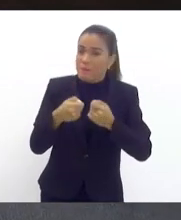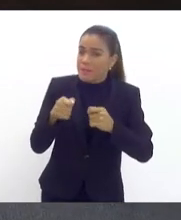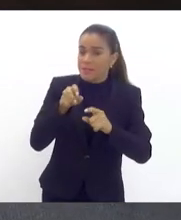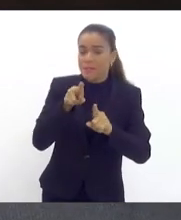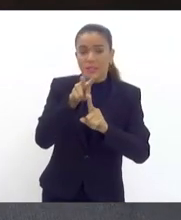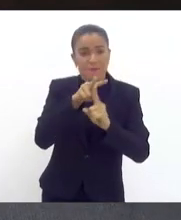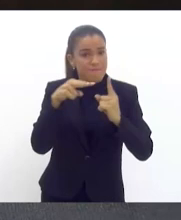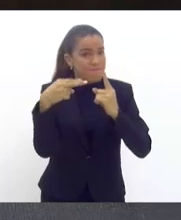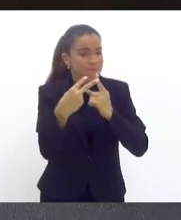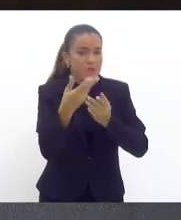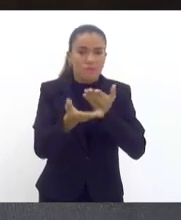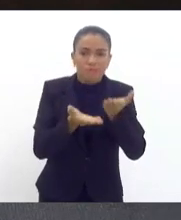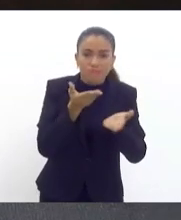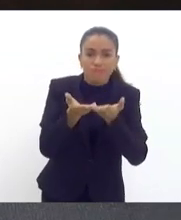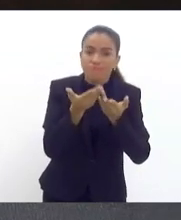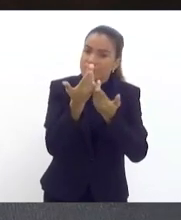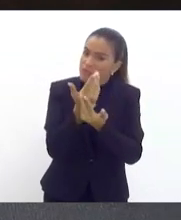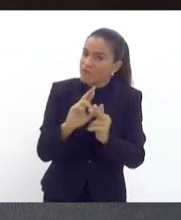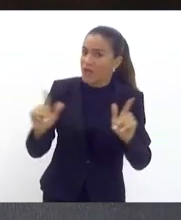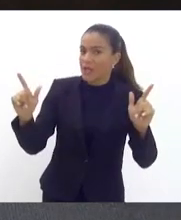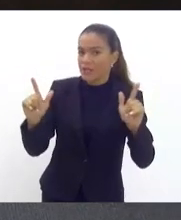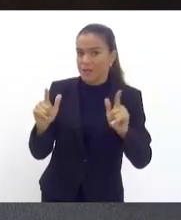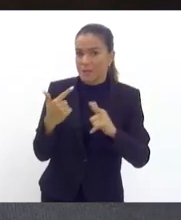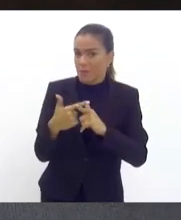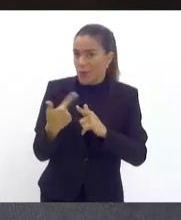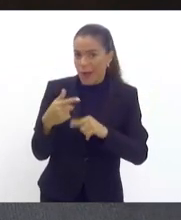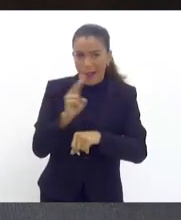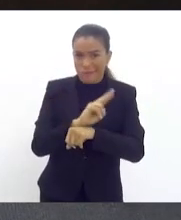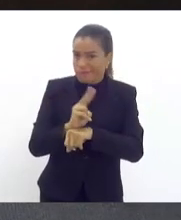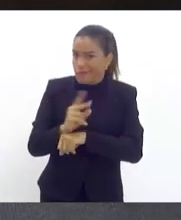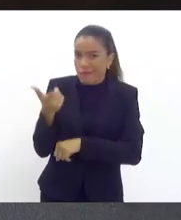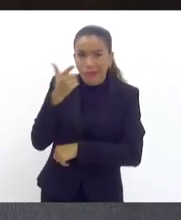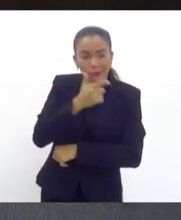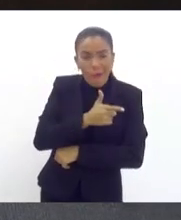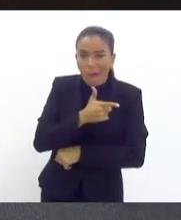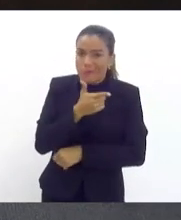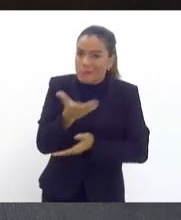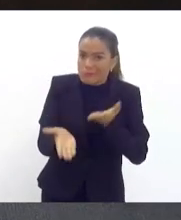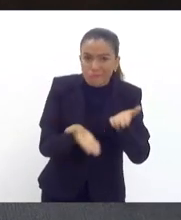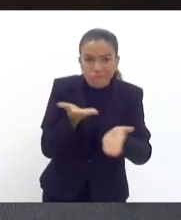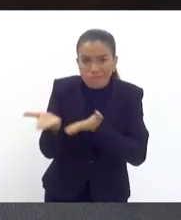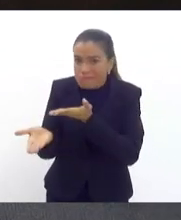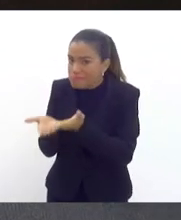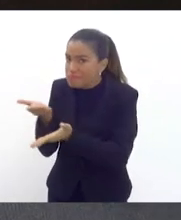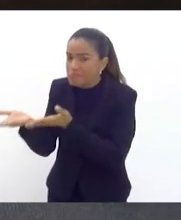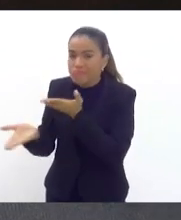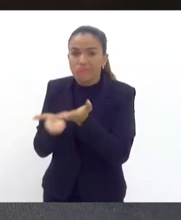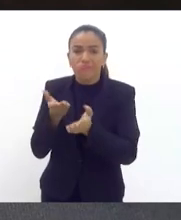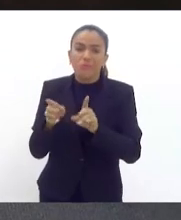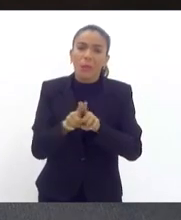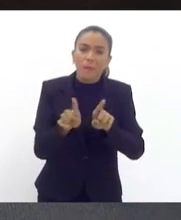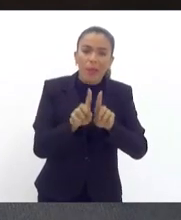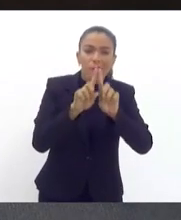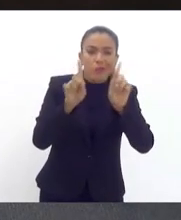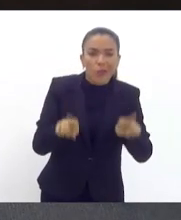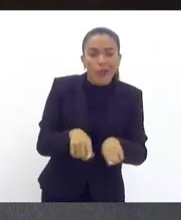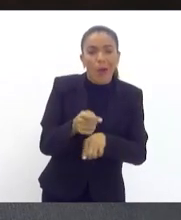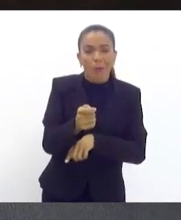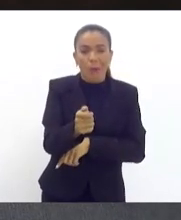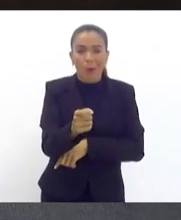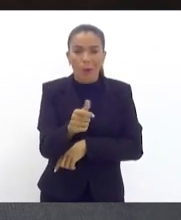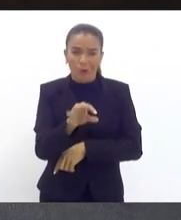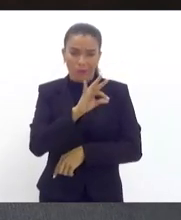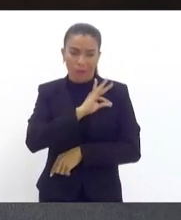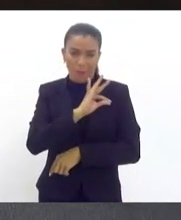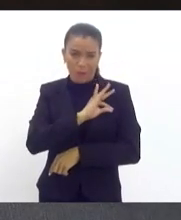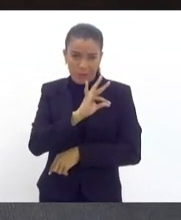outra maneira porque do jeito que está a segurança não tá dando conta em que Pese o baixo efetivo a estrutura que vai